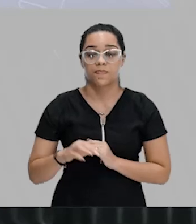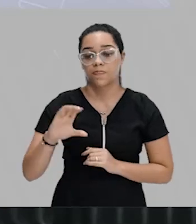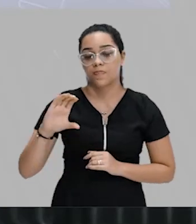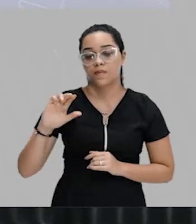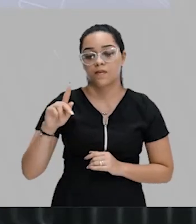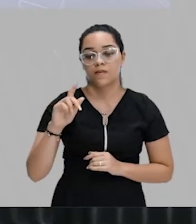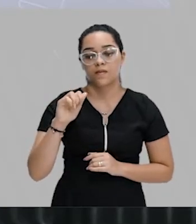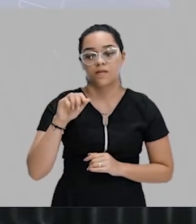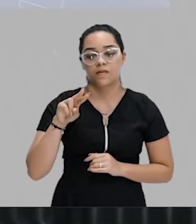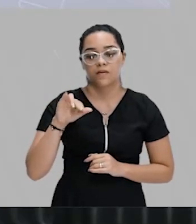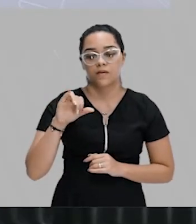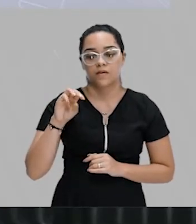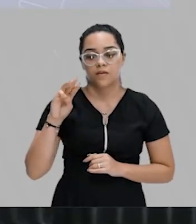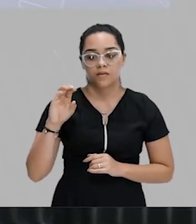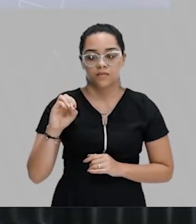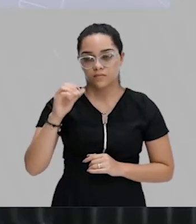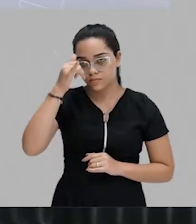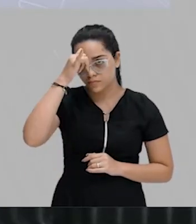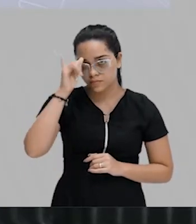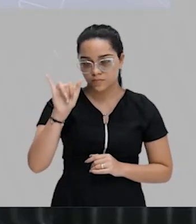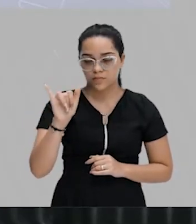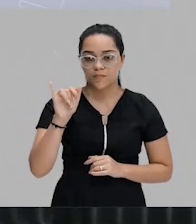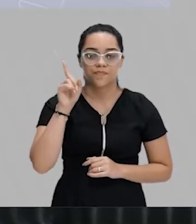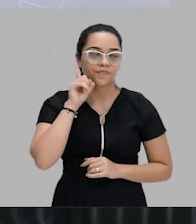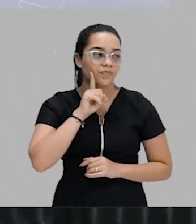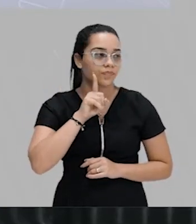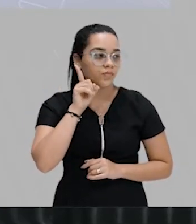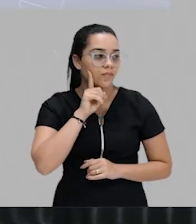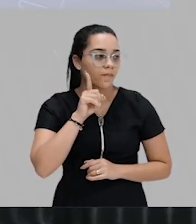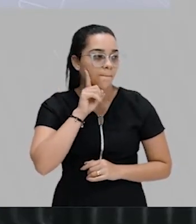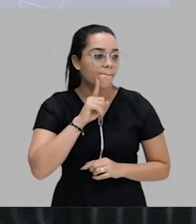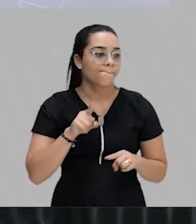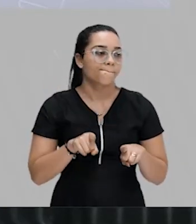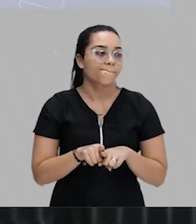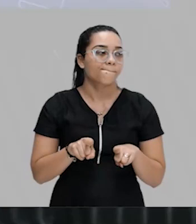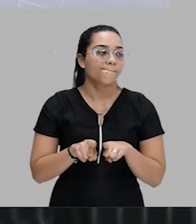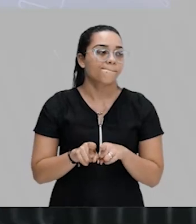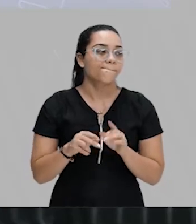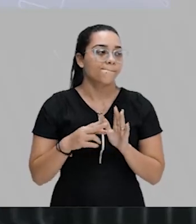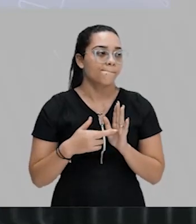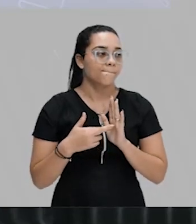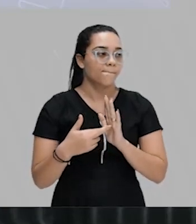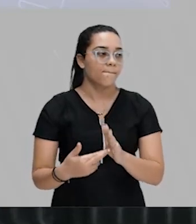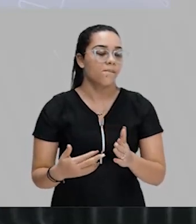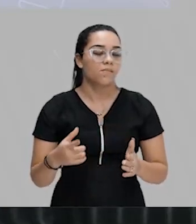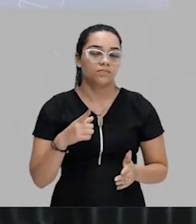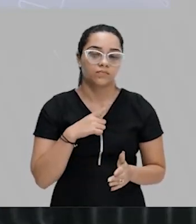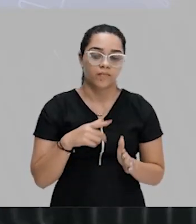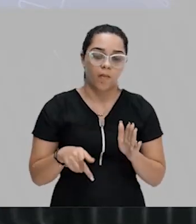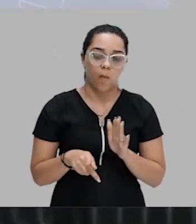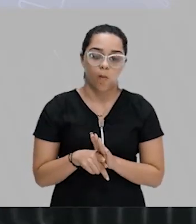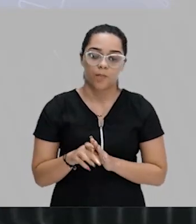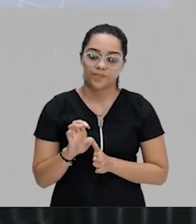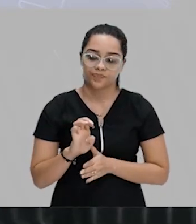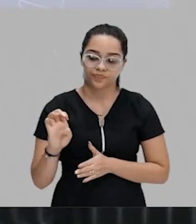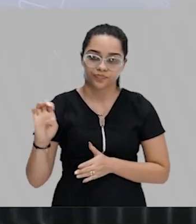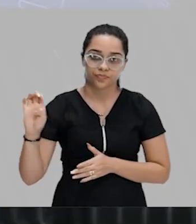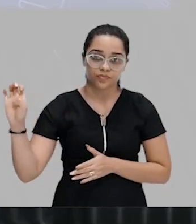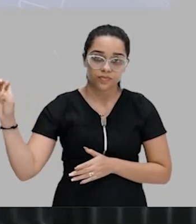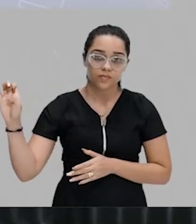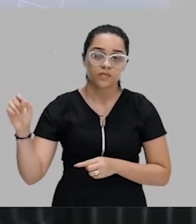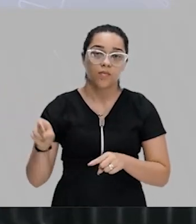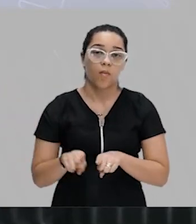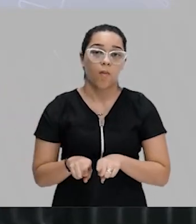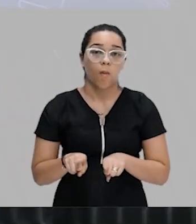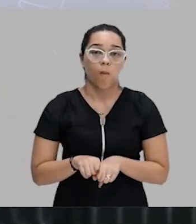chavismo pregava o anti-americanismo. O chavismo representa, evidentemente, os setores da esquerda. O chavismo